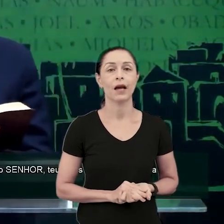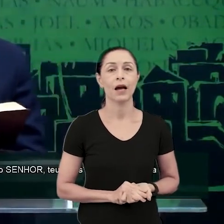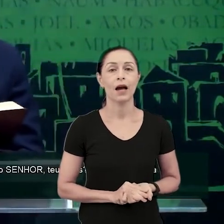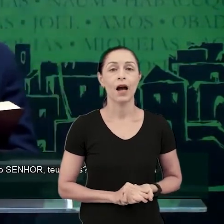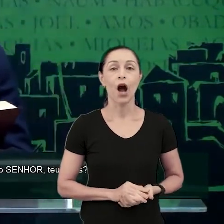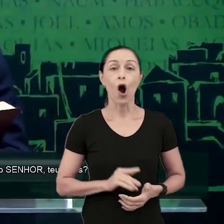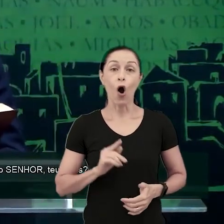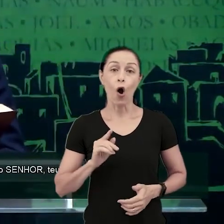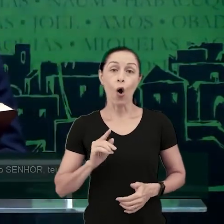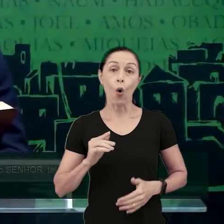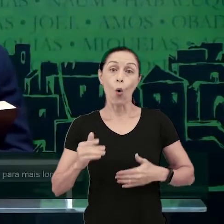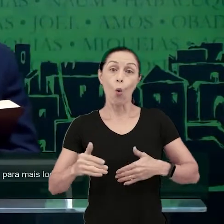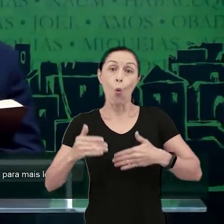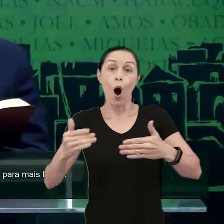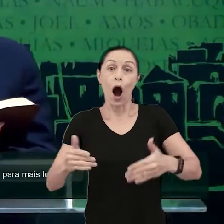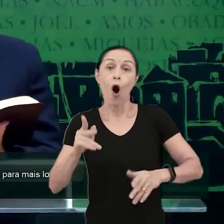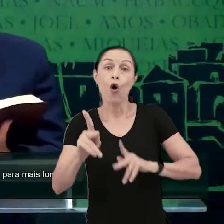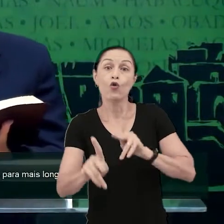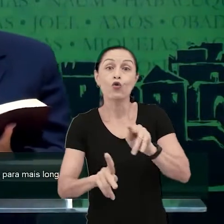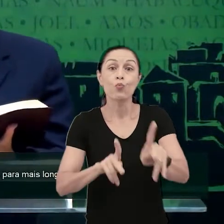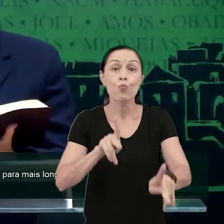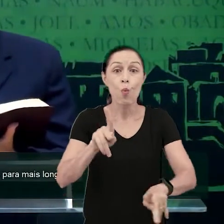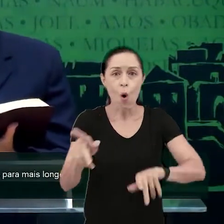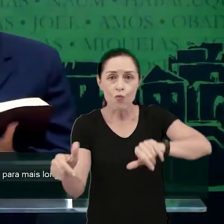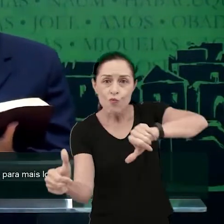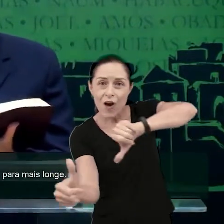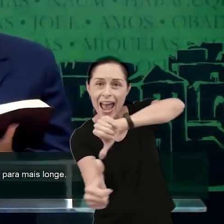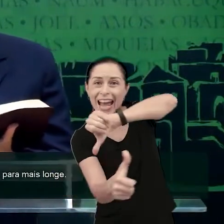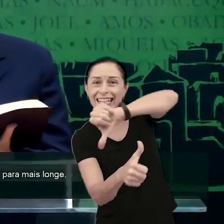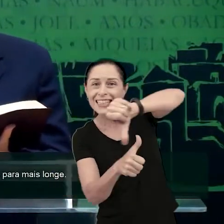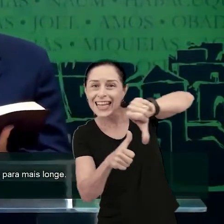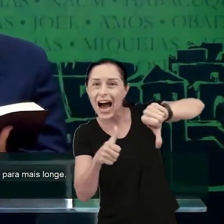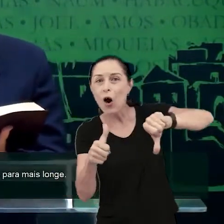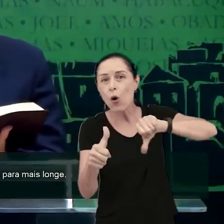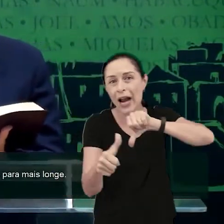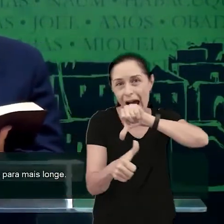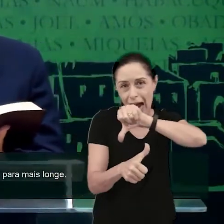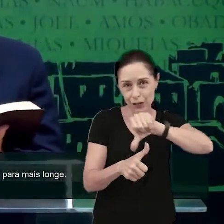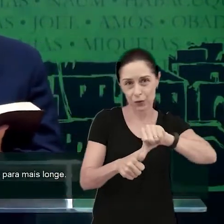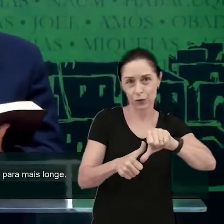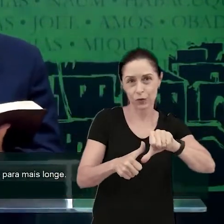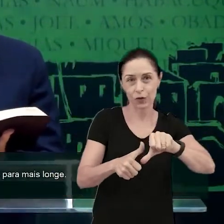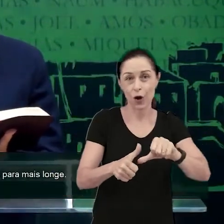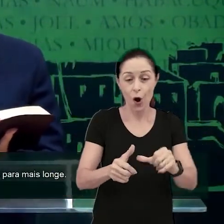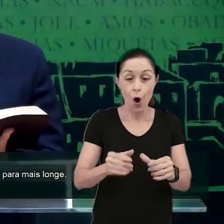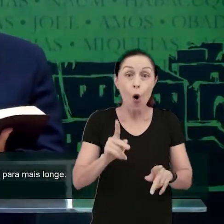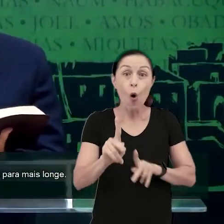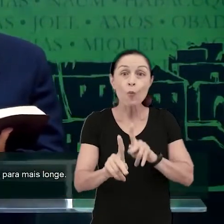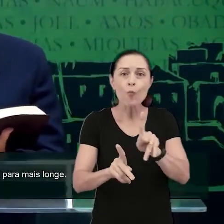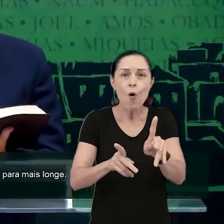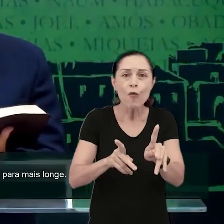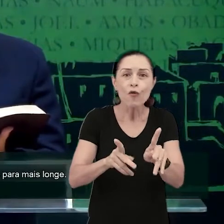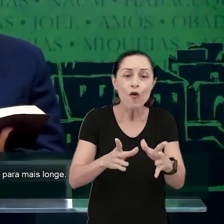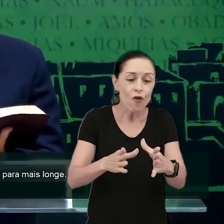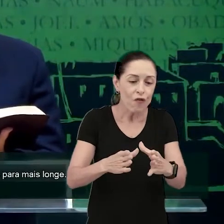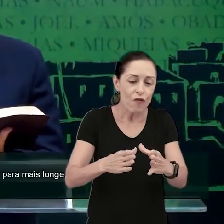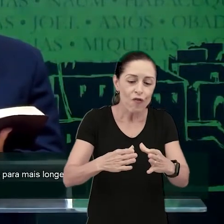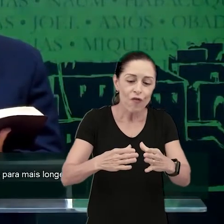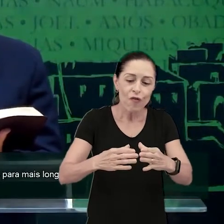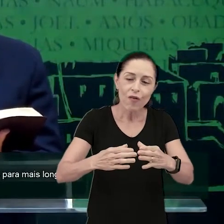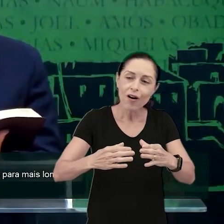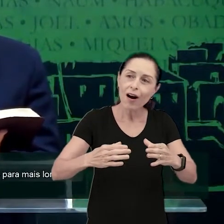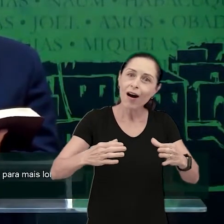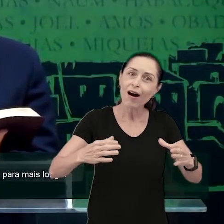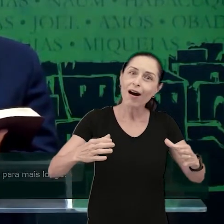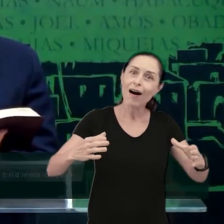da reedificação dos teus muros, nesse dia, serão os teus limites removidos para mais longe. Nesse dia